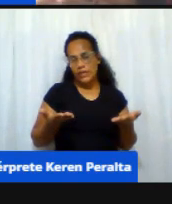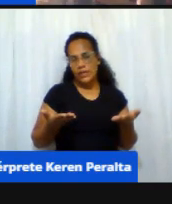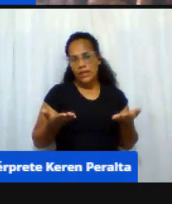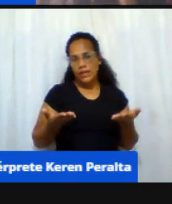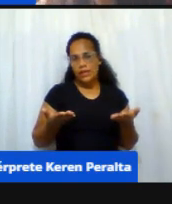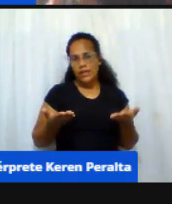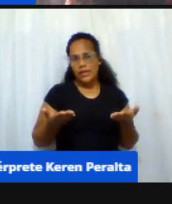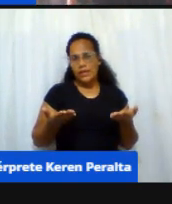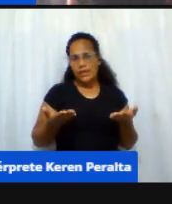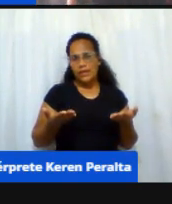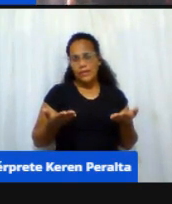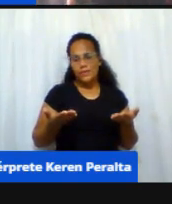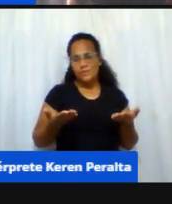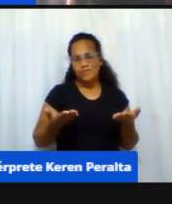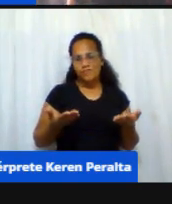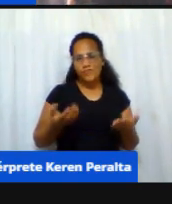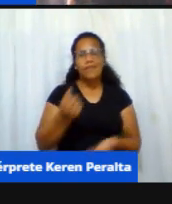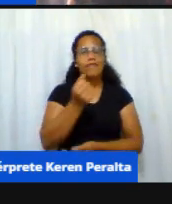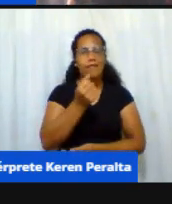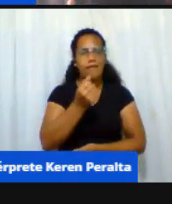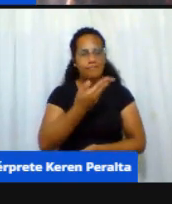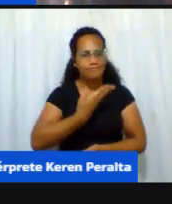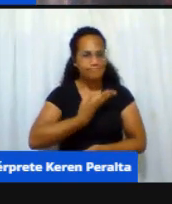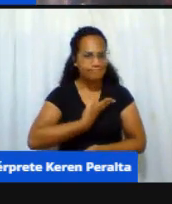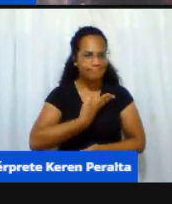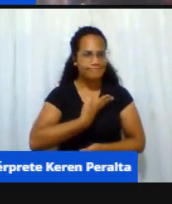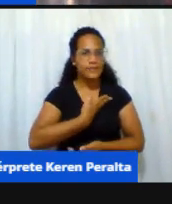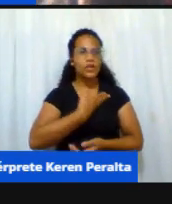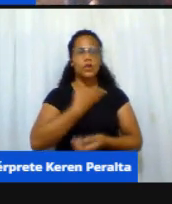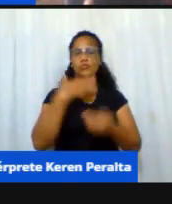colegas de rede, né, e outros interessados nas explanações,